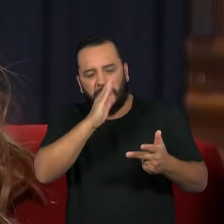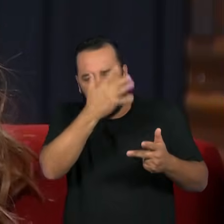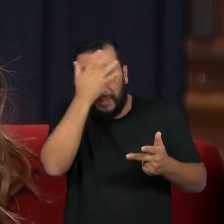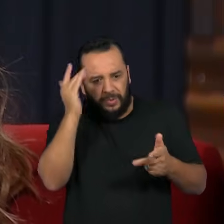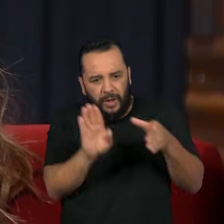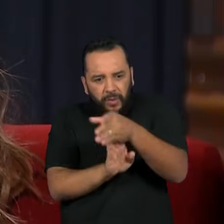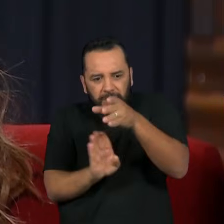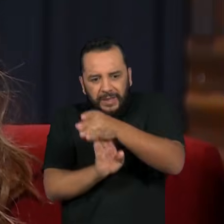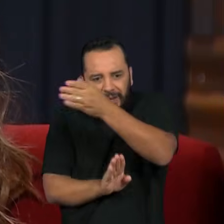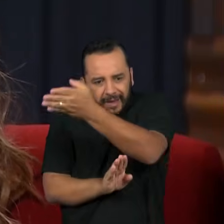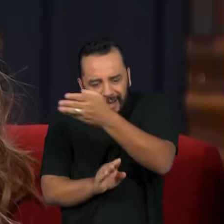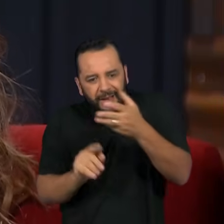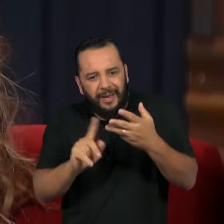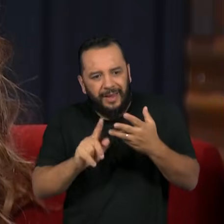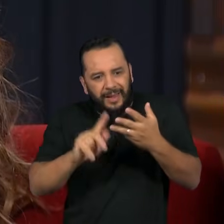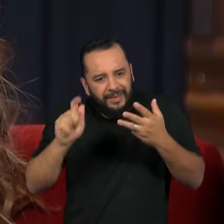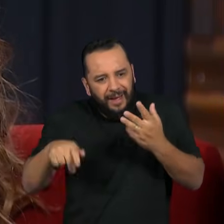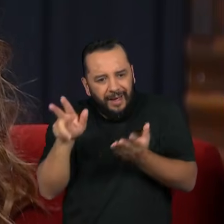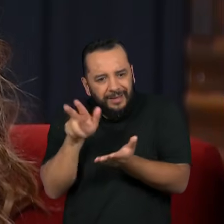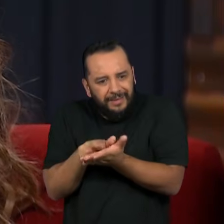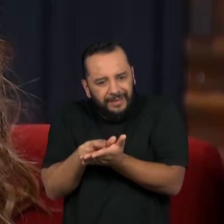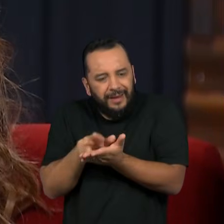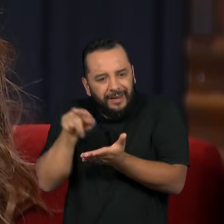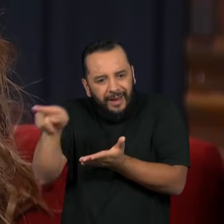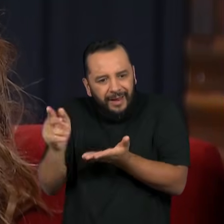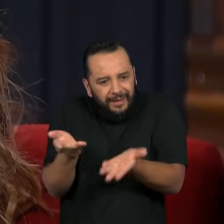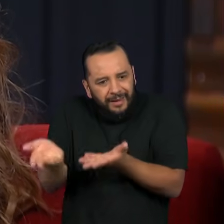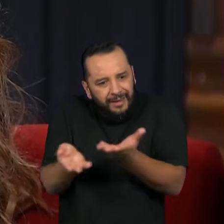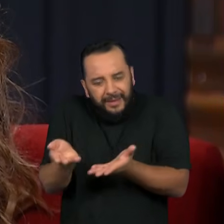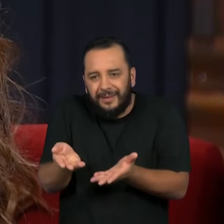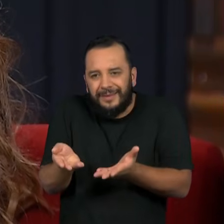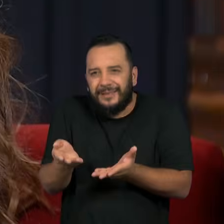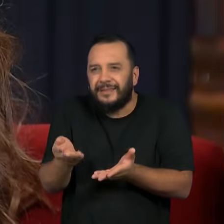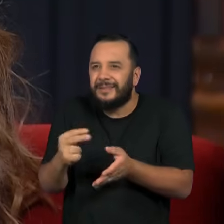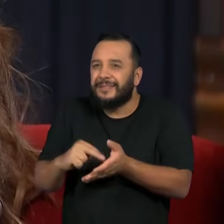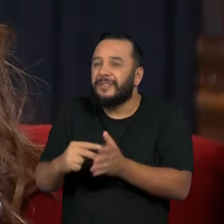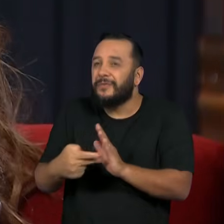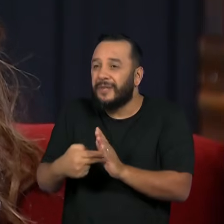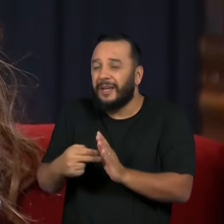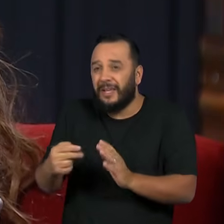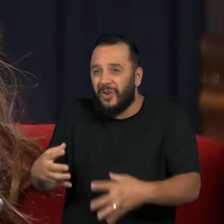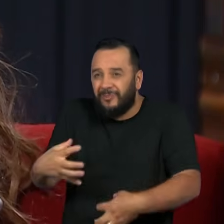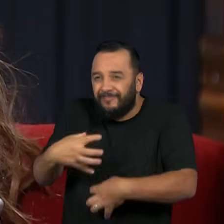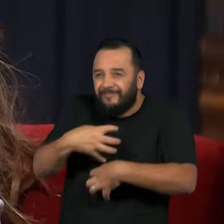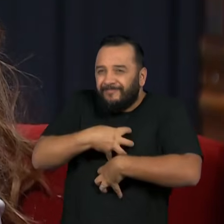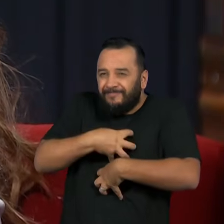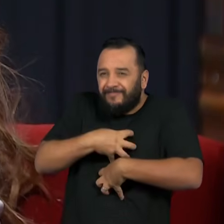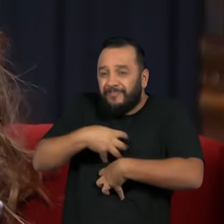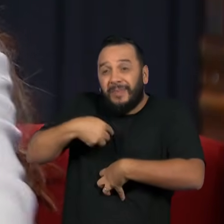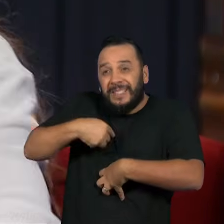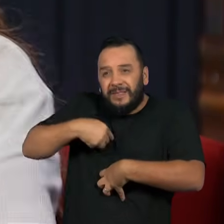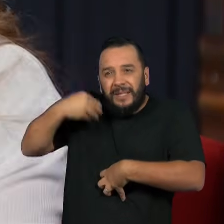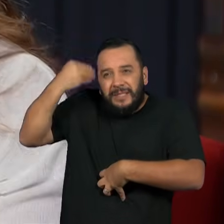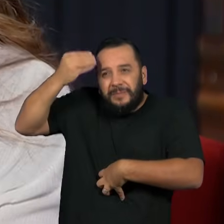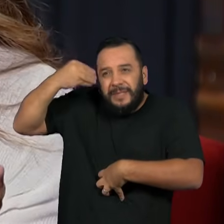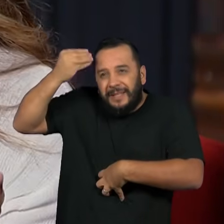sei onde é que eu posso internar essa pessoa. E aí eu pego tudo que eu tenho de recurso e ofereço. Eu